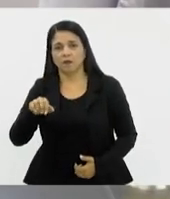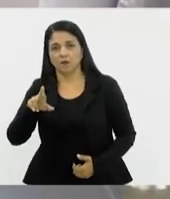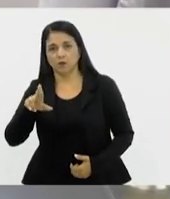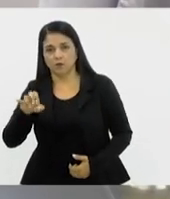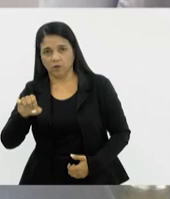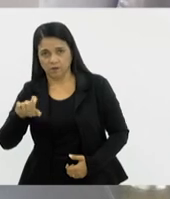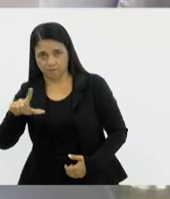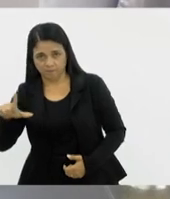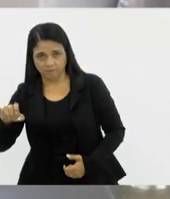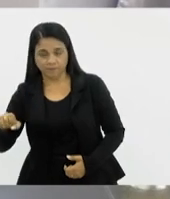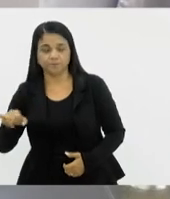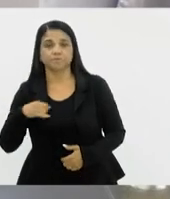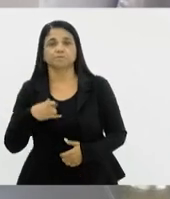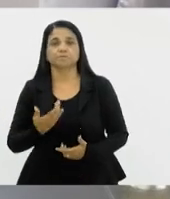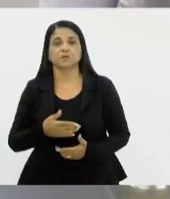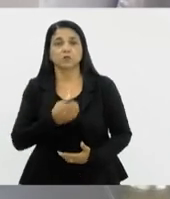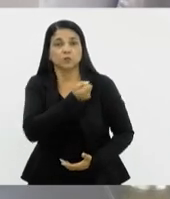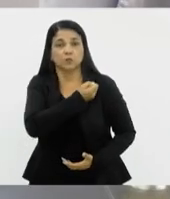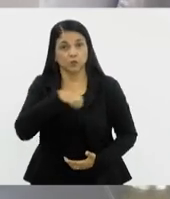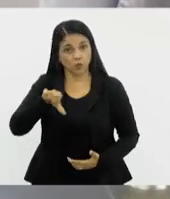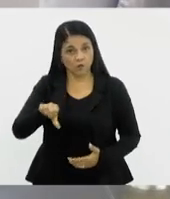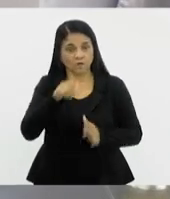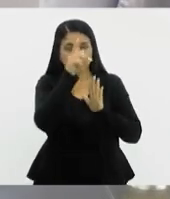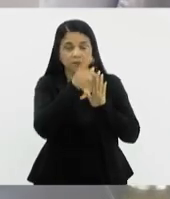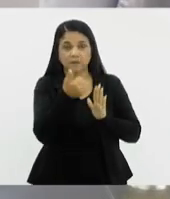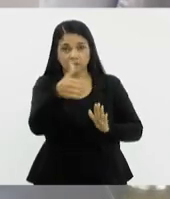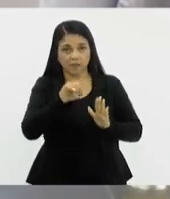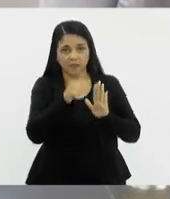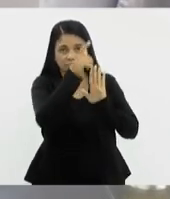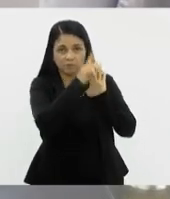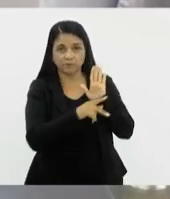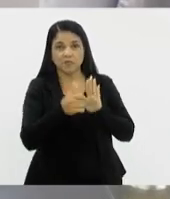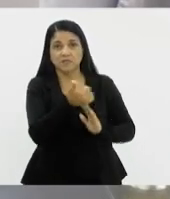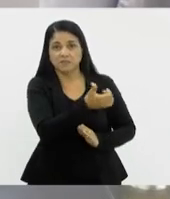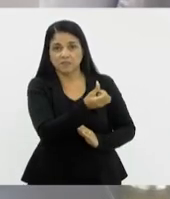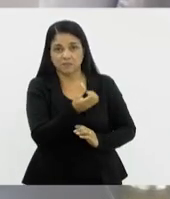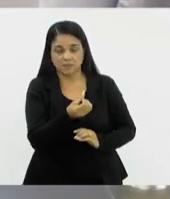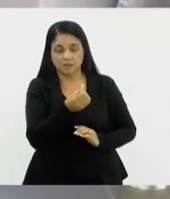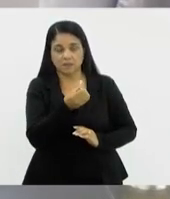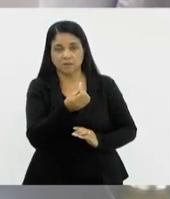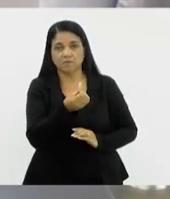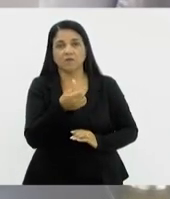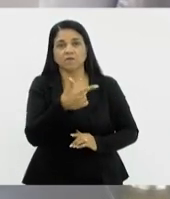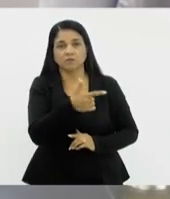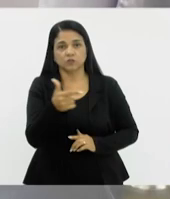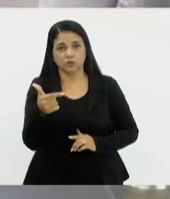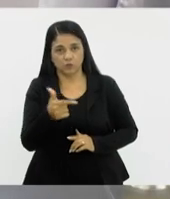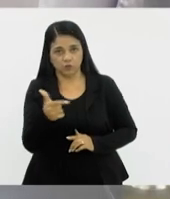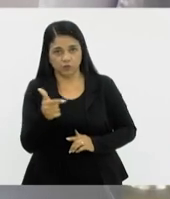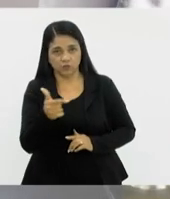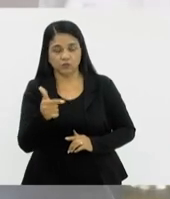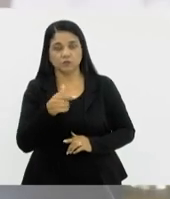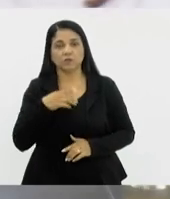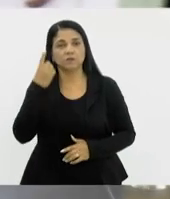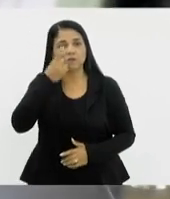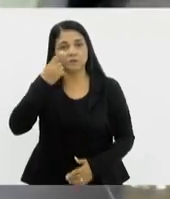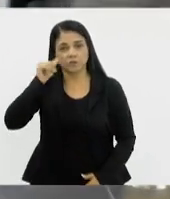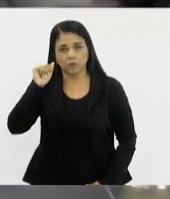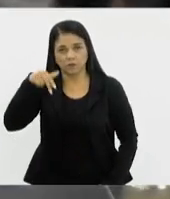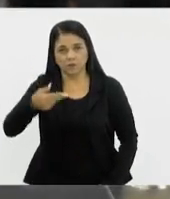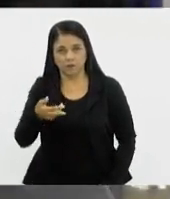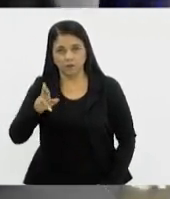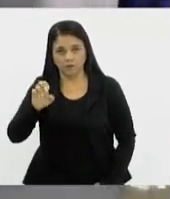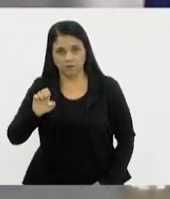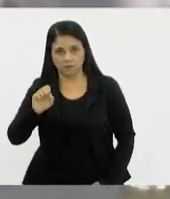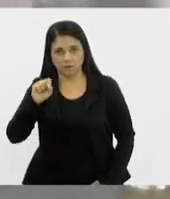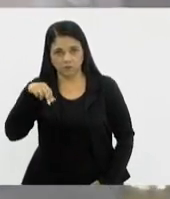9 da pauta. Item 10 da pauta, PL 6022 de 22, de autoria do deputado Anderson Moraes,